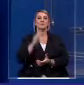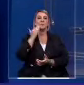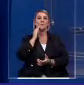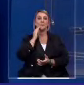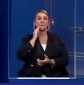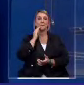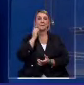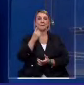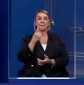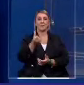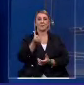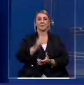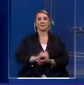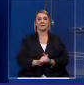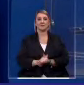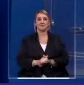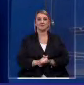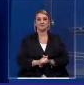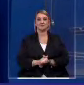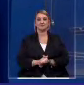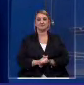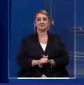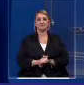Rosa, 16.